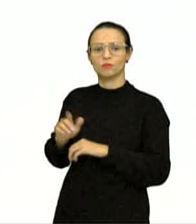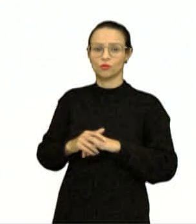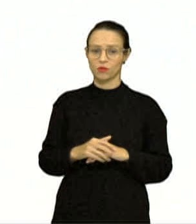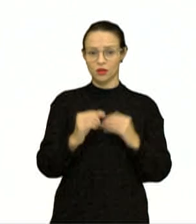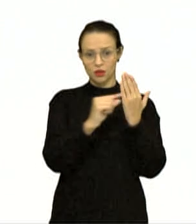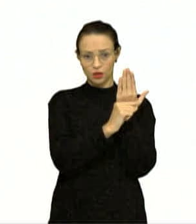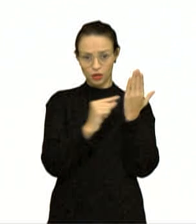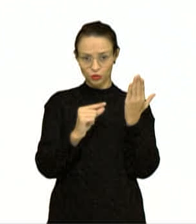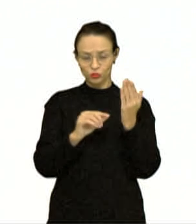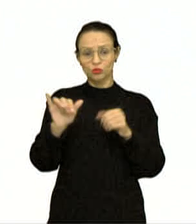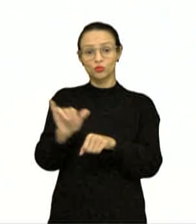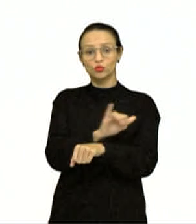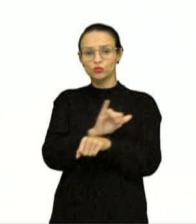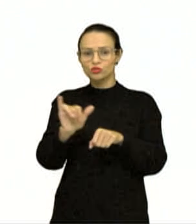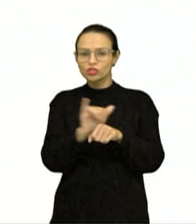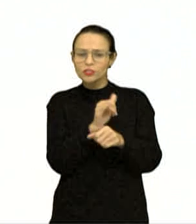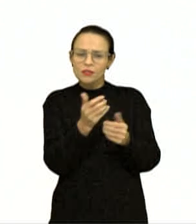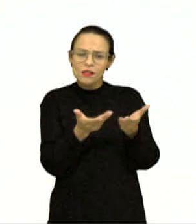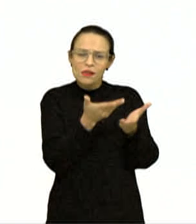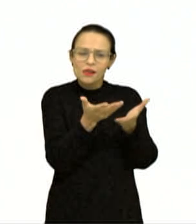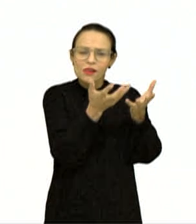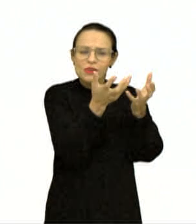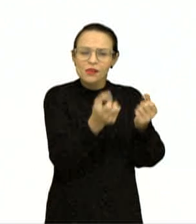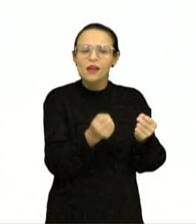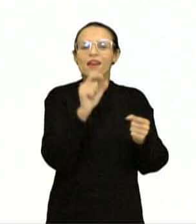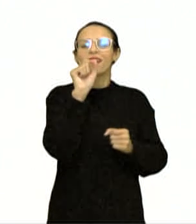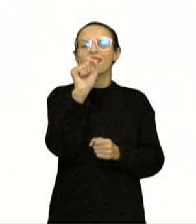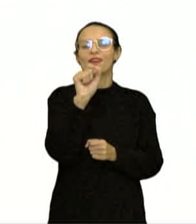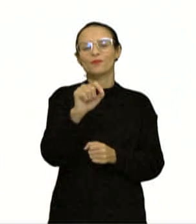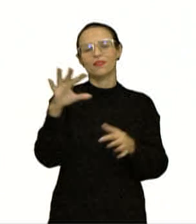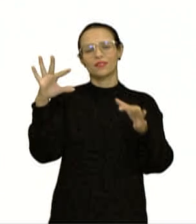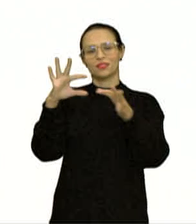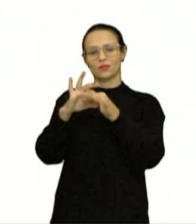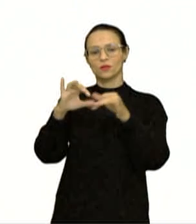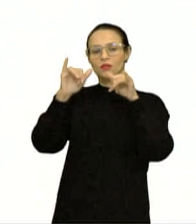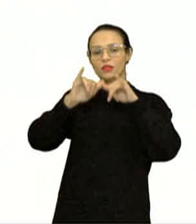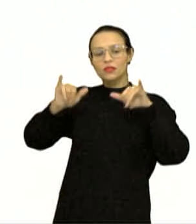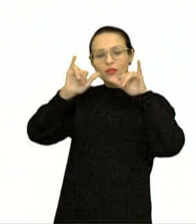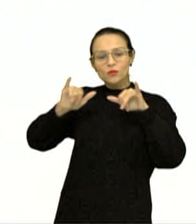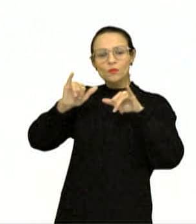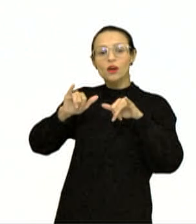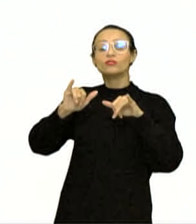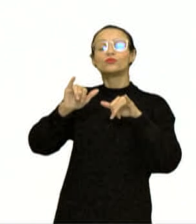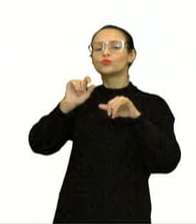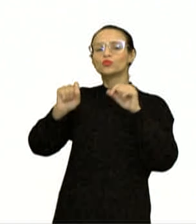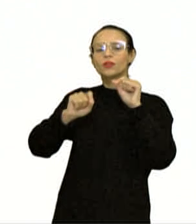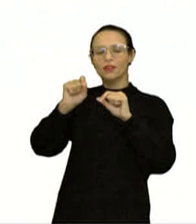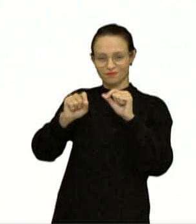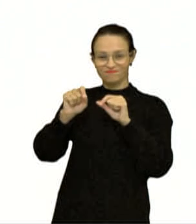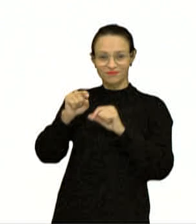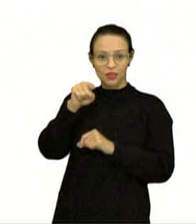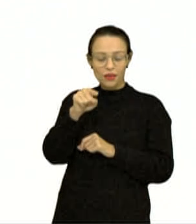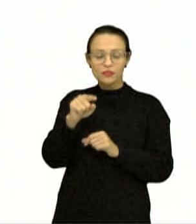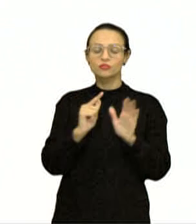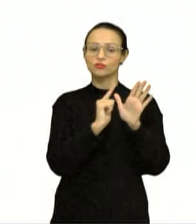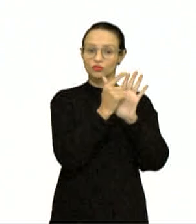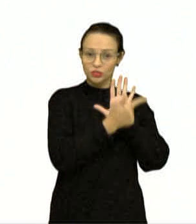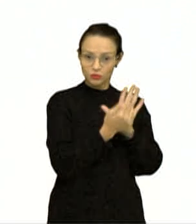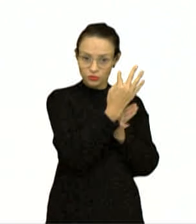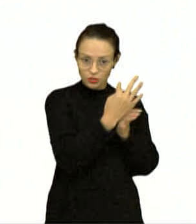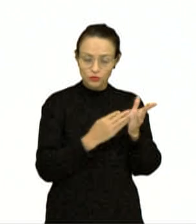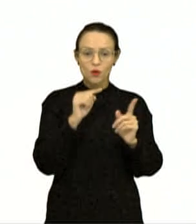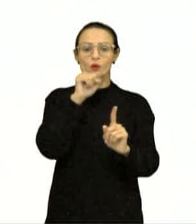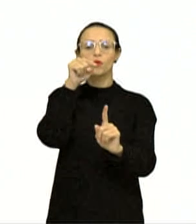um recurso persuasivo que relembra a linguagem publicitária. Nesse gênero textual, o objetivo final